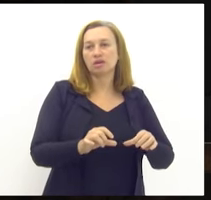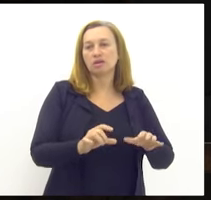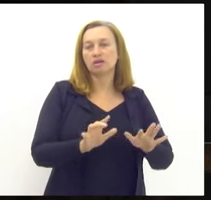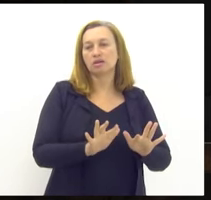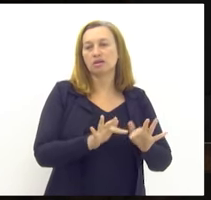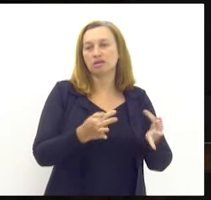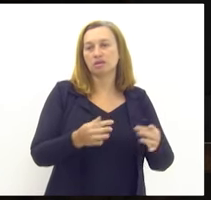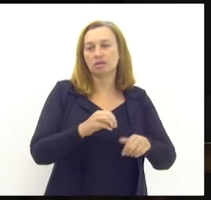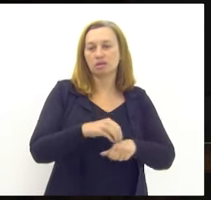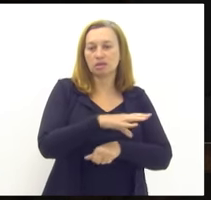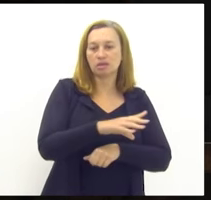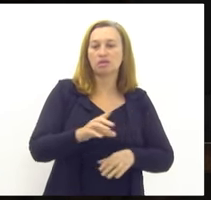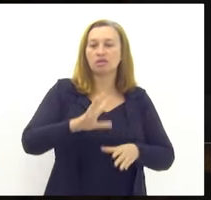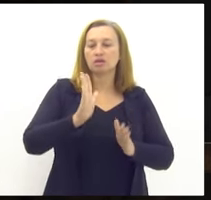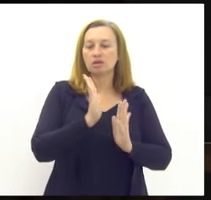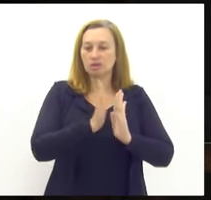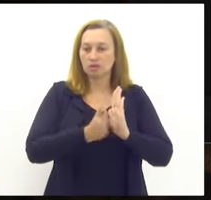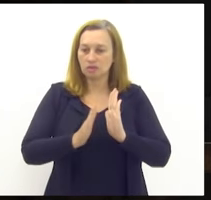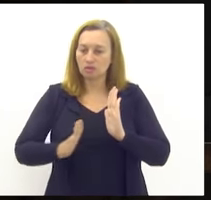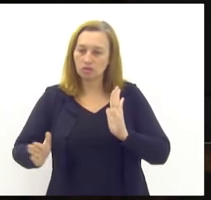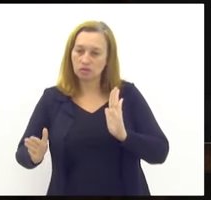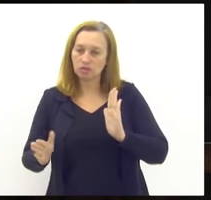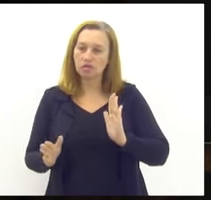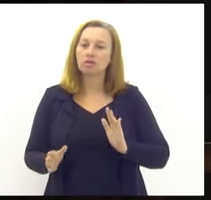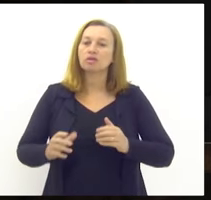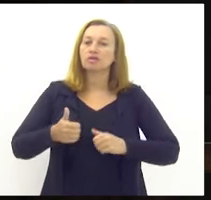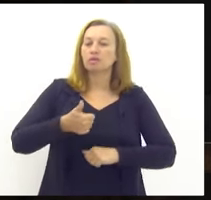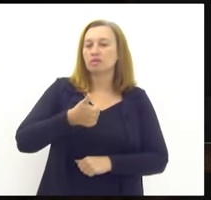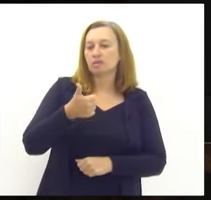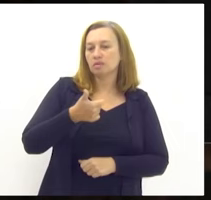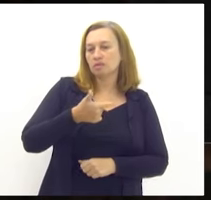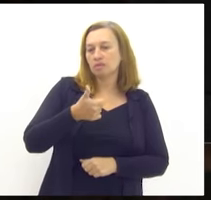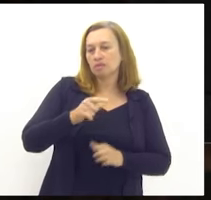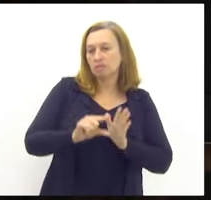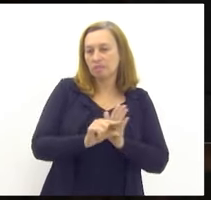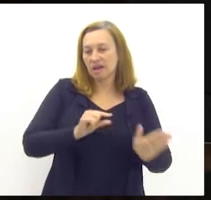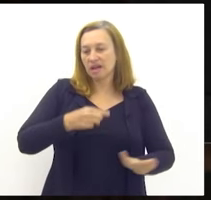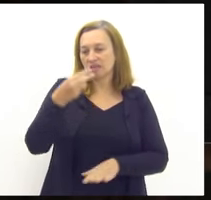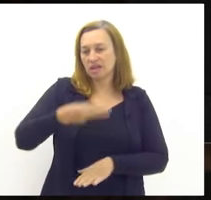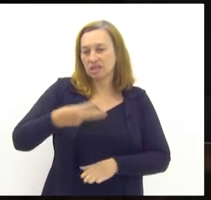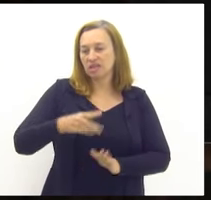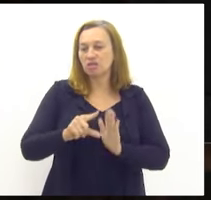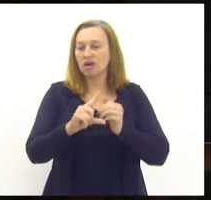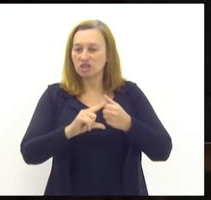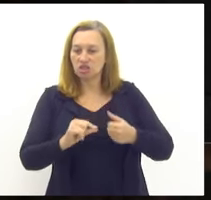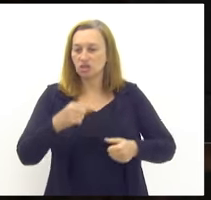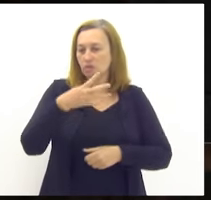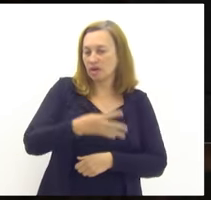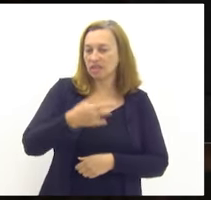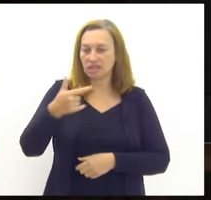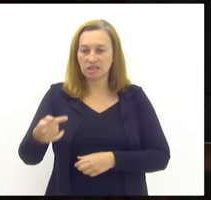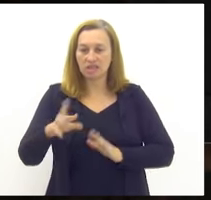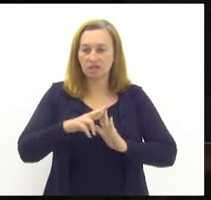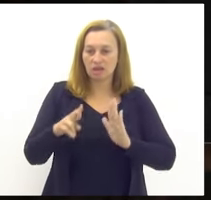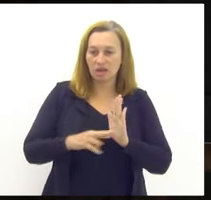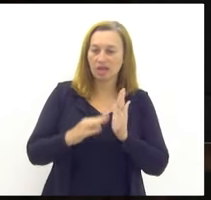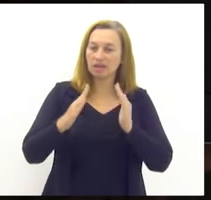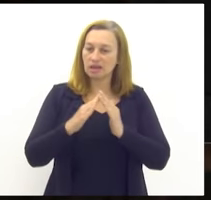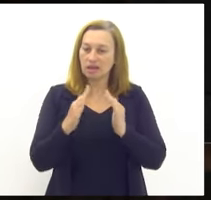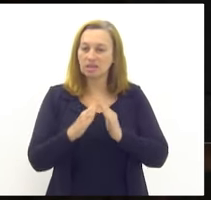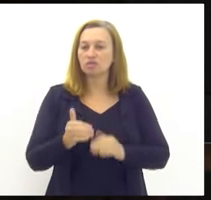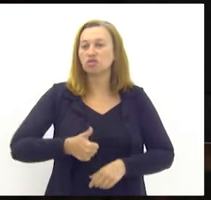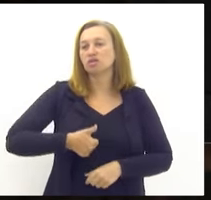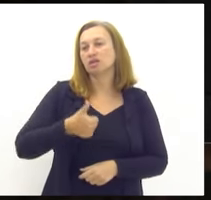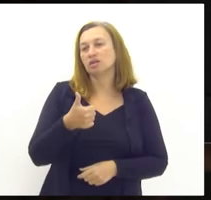simples incluídos na ordem do dia de acordo com o parágrafo do artigo 47 do Regimento Interno em